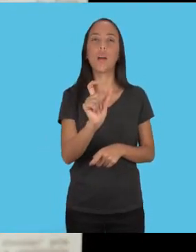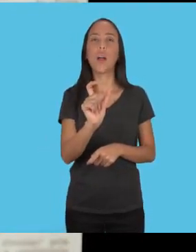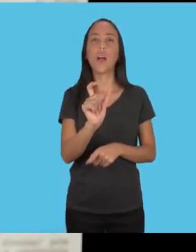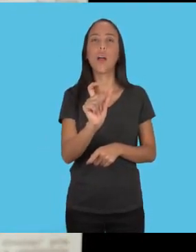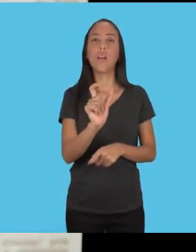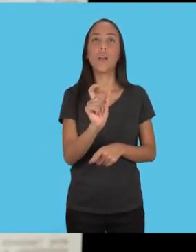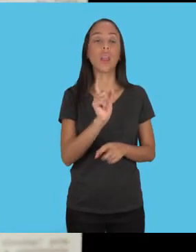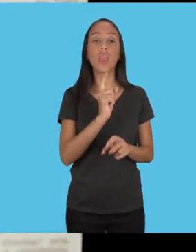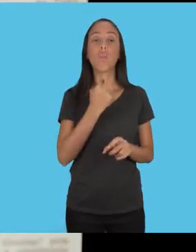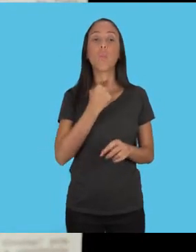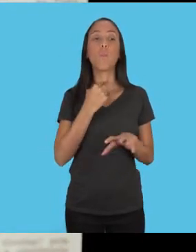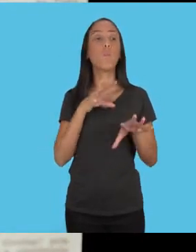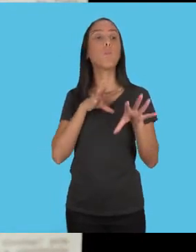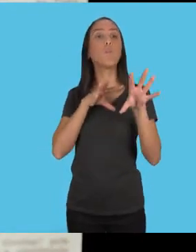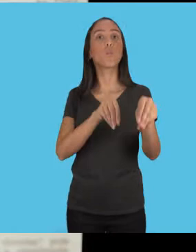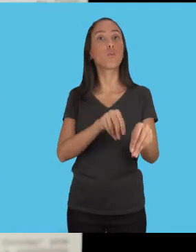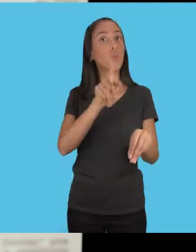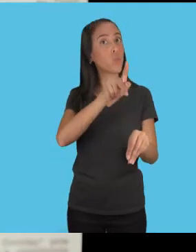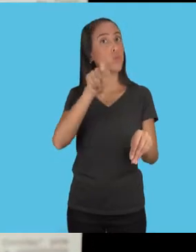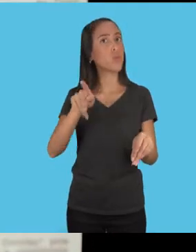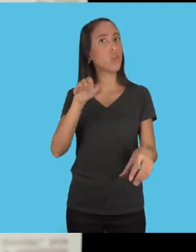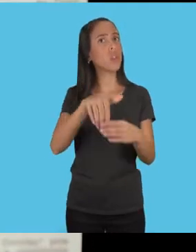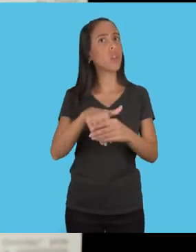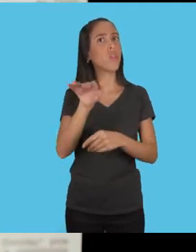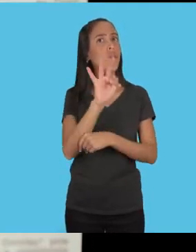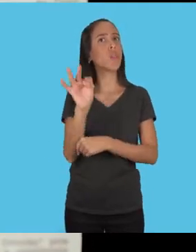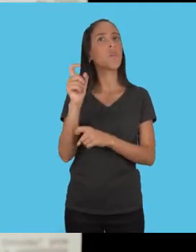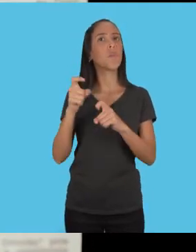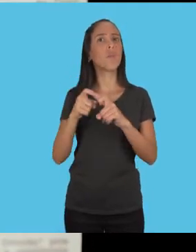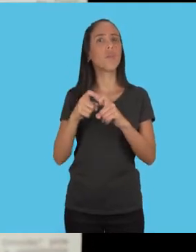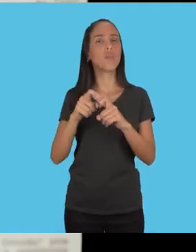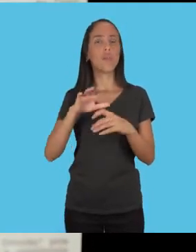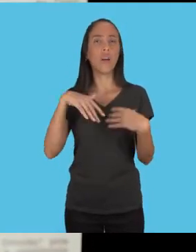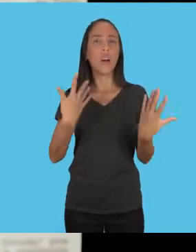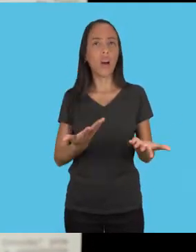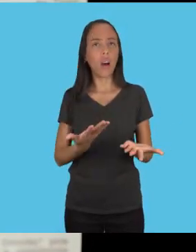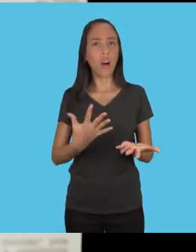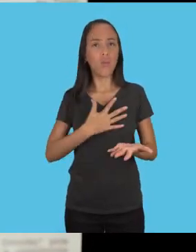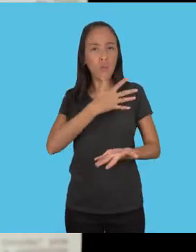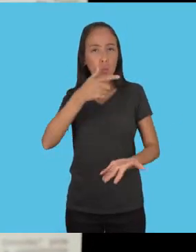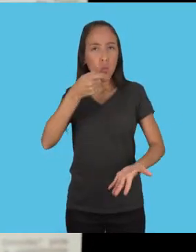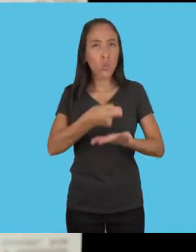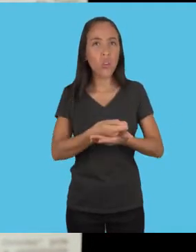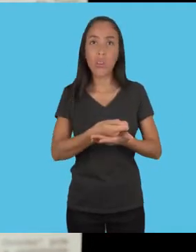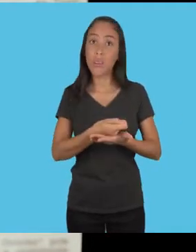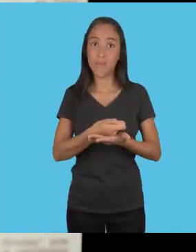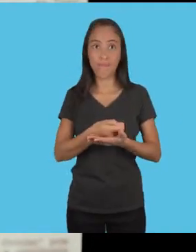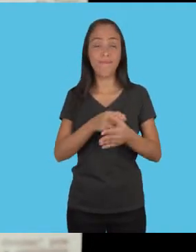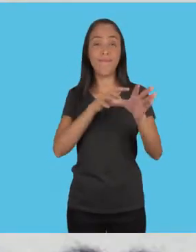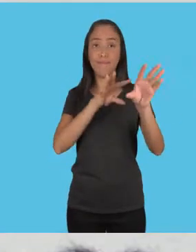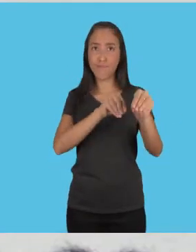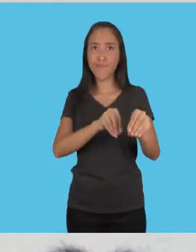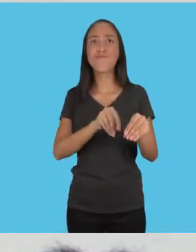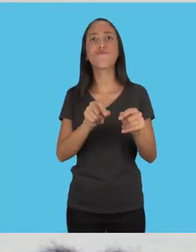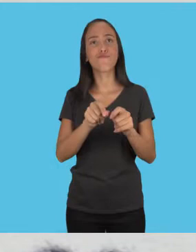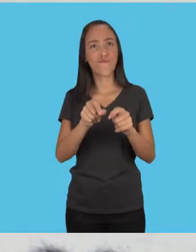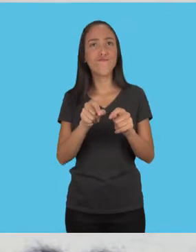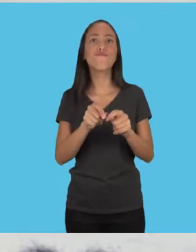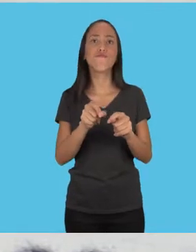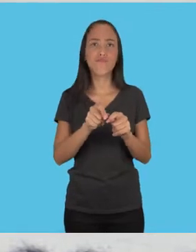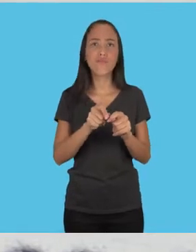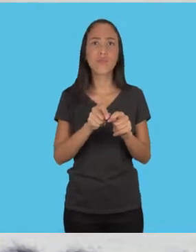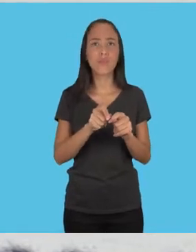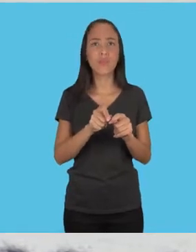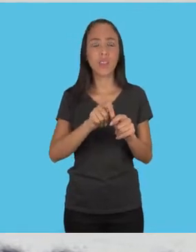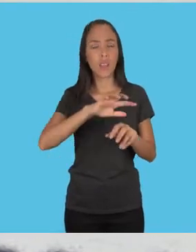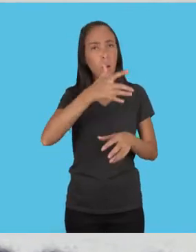mexe em docentes da Faculdade de Medicina. E o golpe militar quebrou isso, inclusive foi um